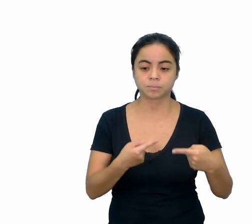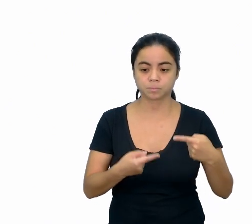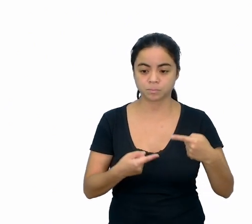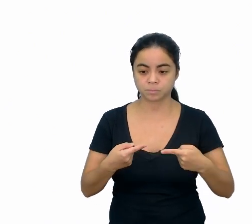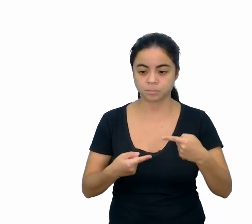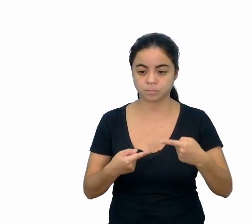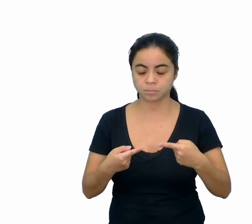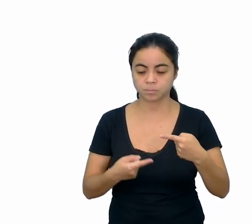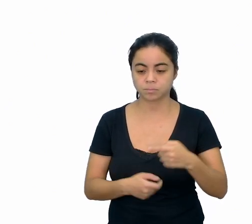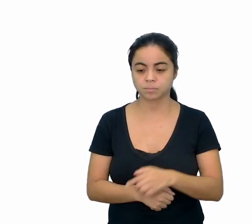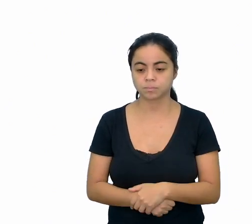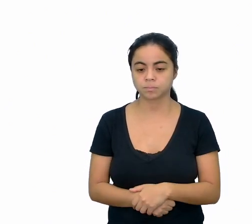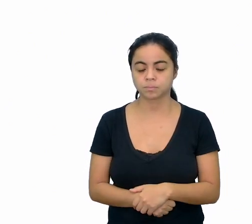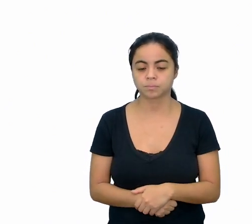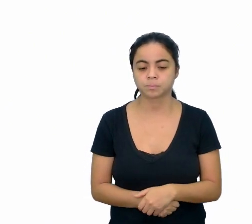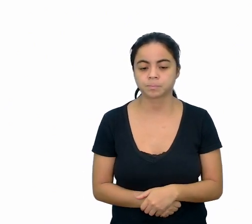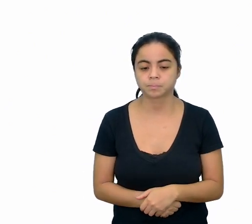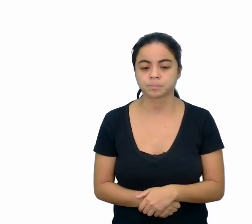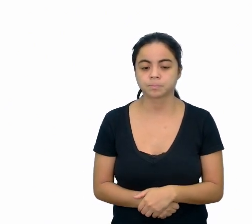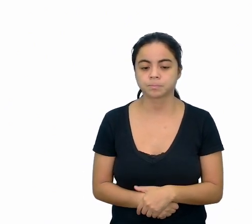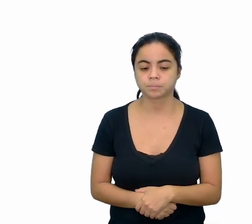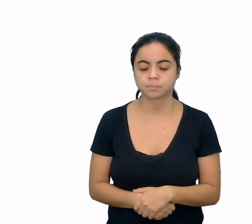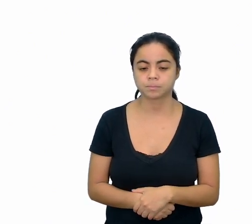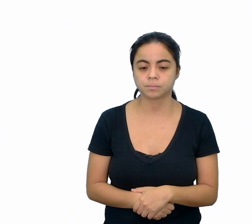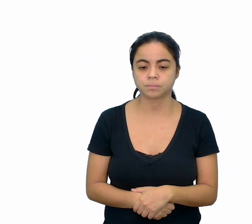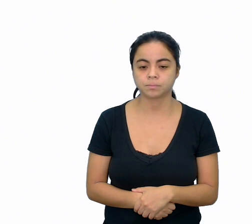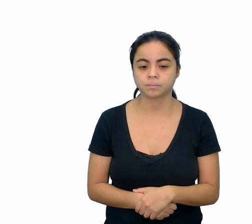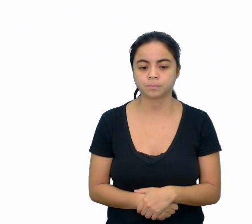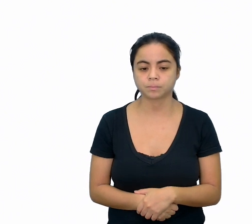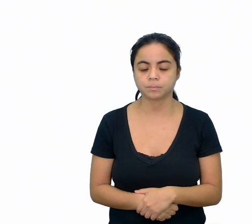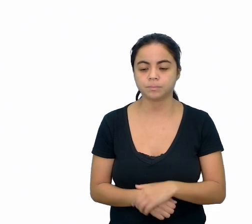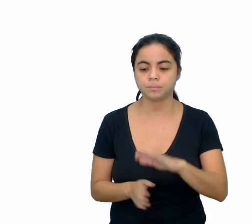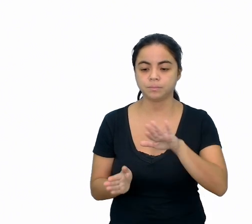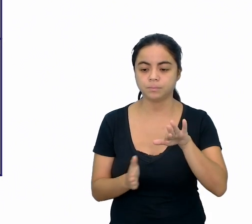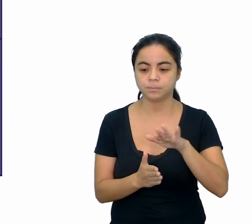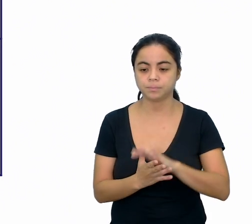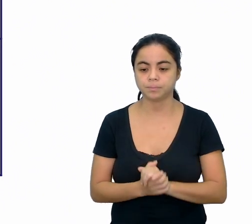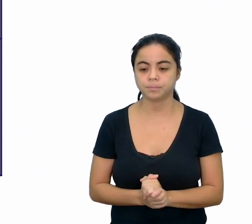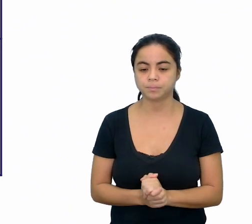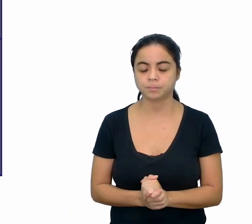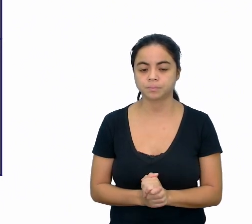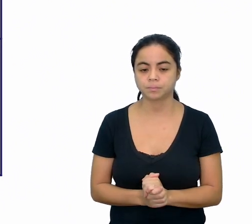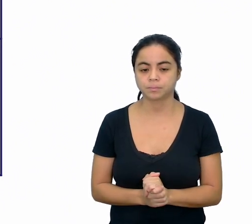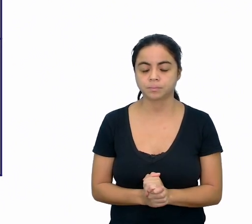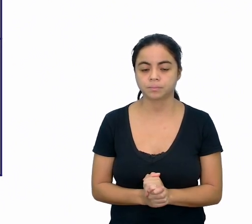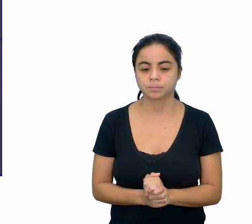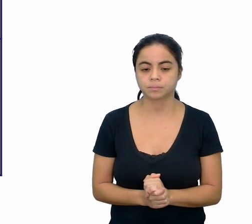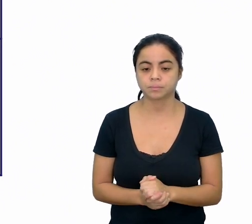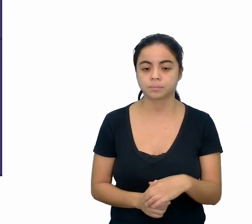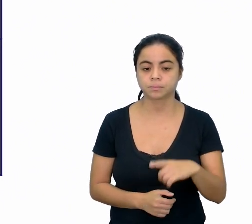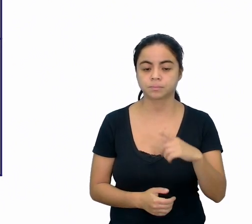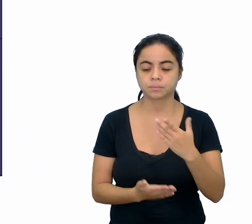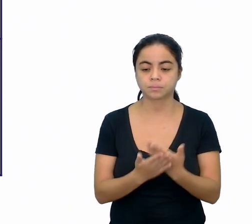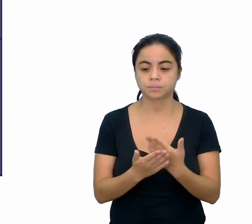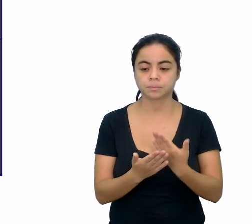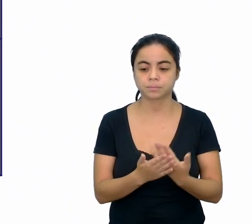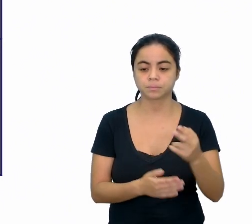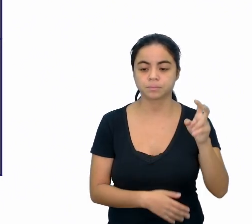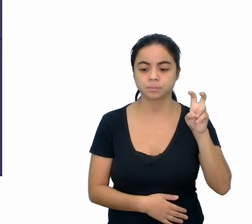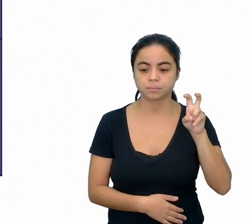estudantes. Ok? E no próximo slide, nós temos a aula